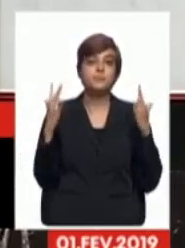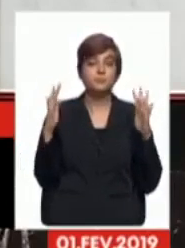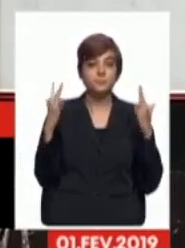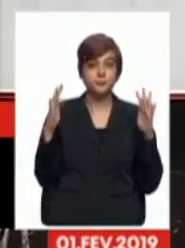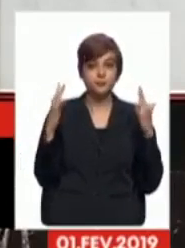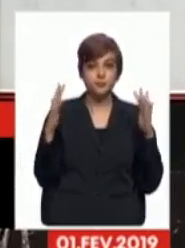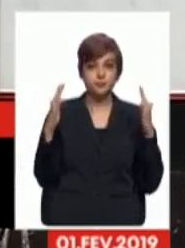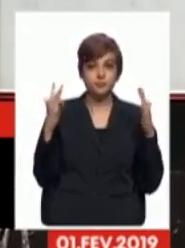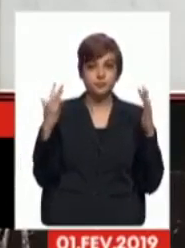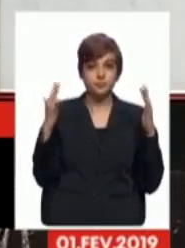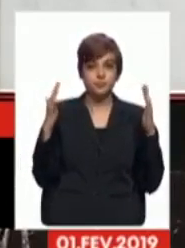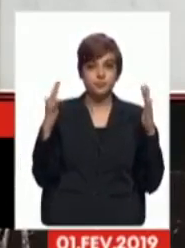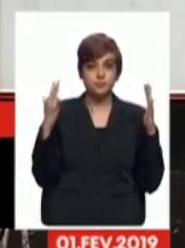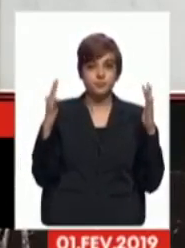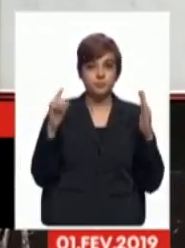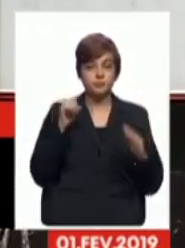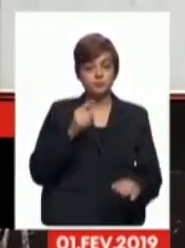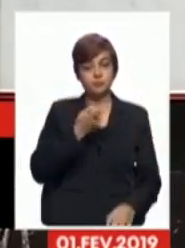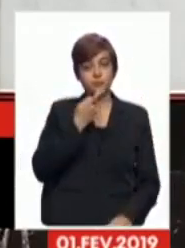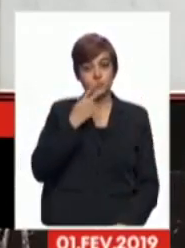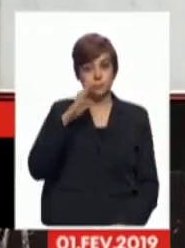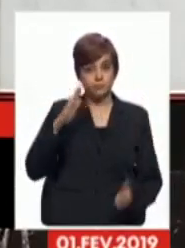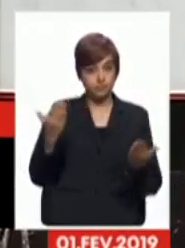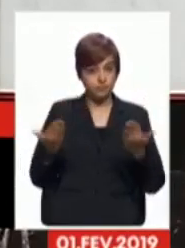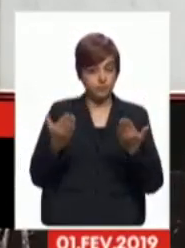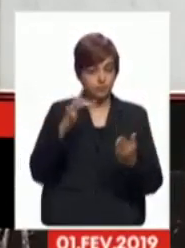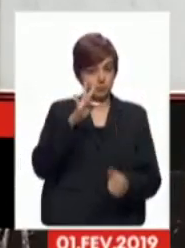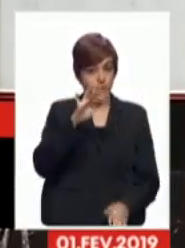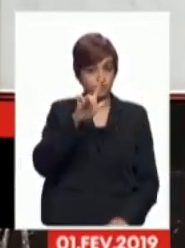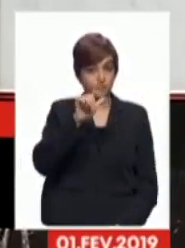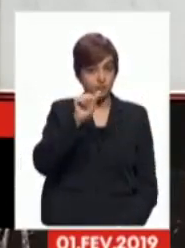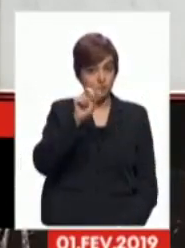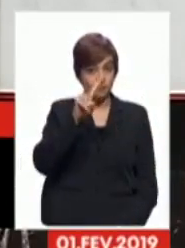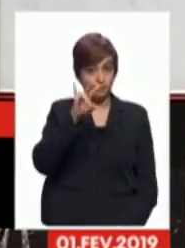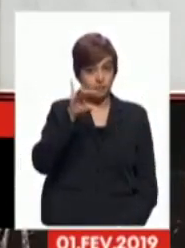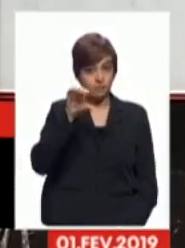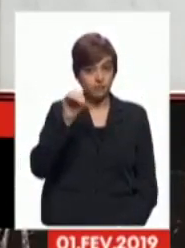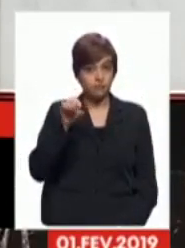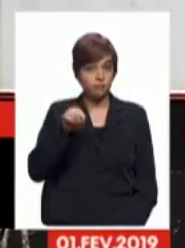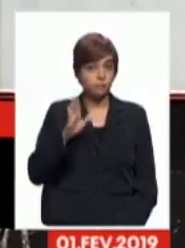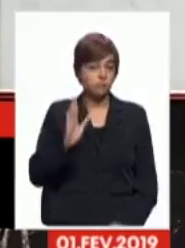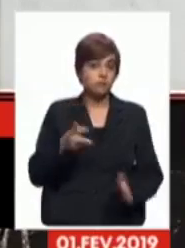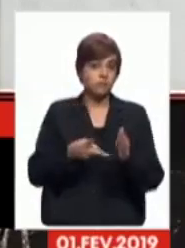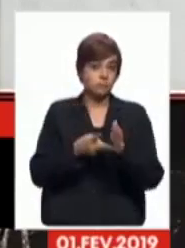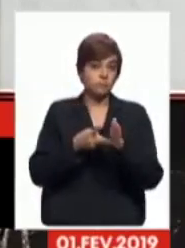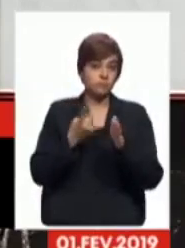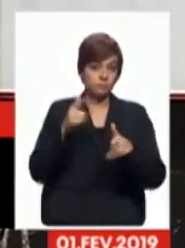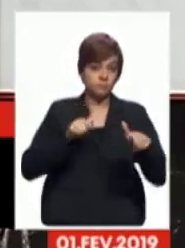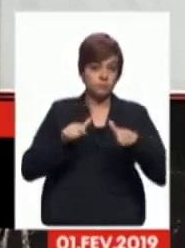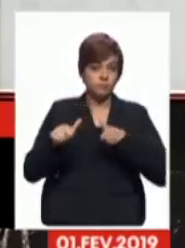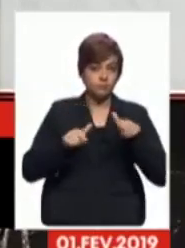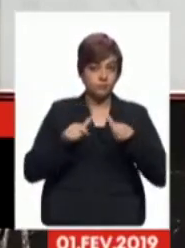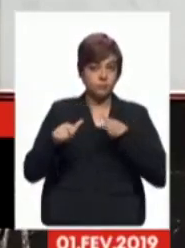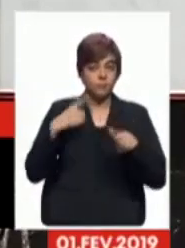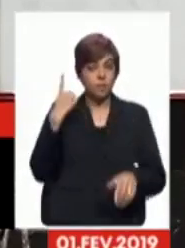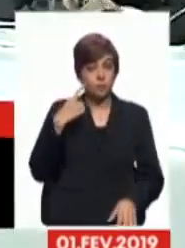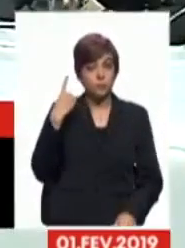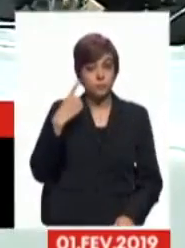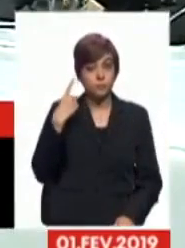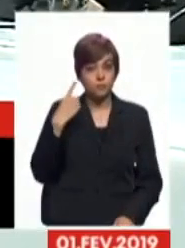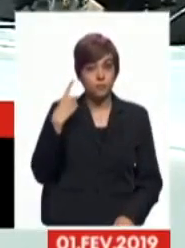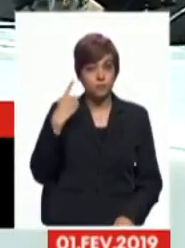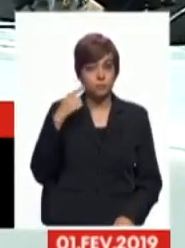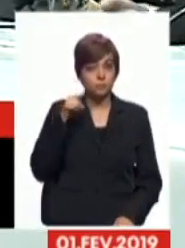Acaba de fazer o juramento o deputado Fábio Avelar, do Avante. Fábio Avelar está no segundo mandato e é empresário no ramo